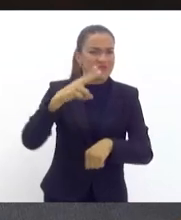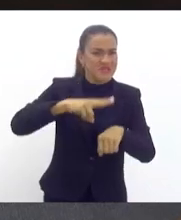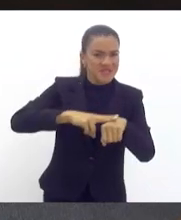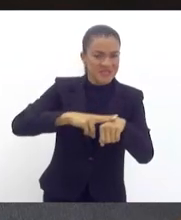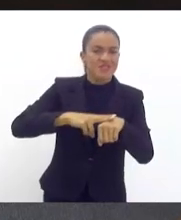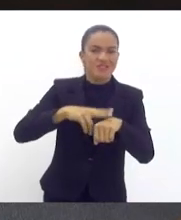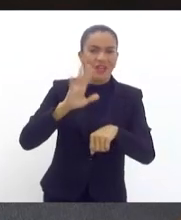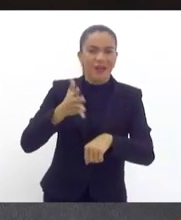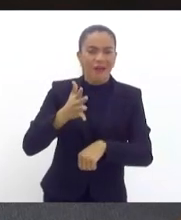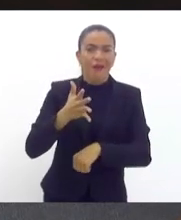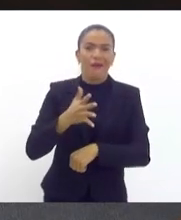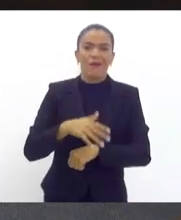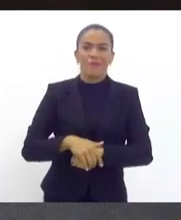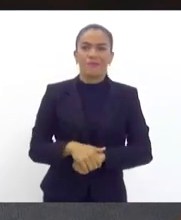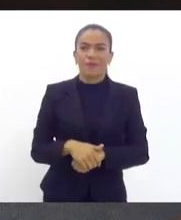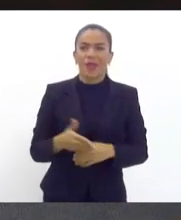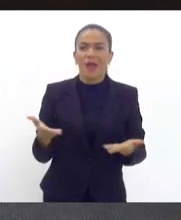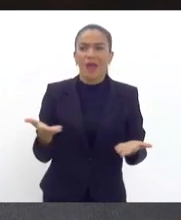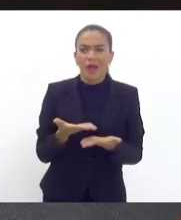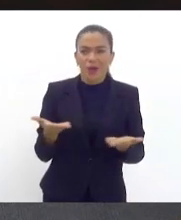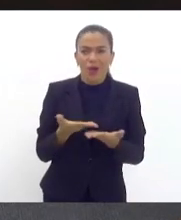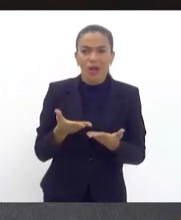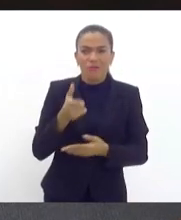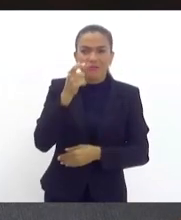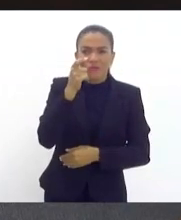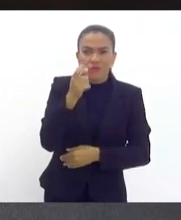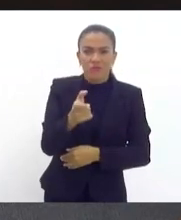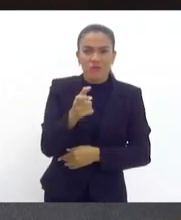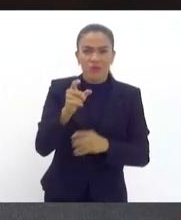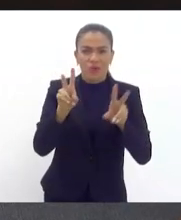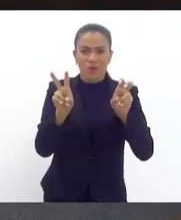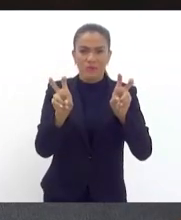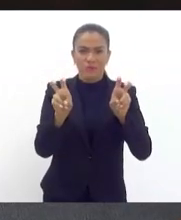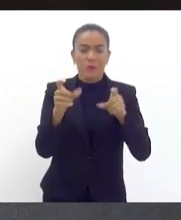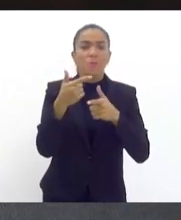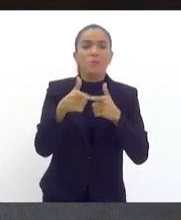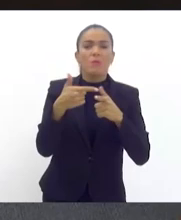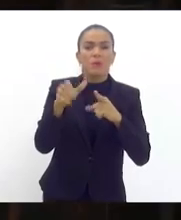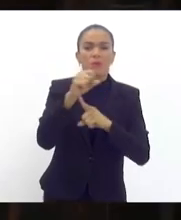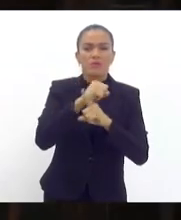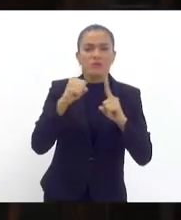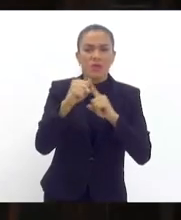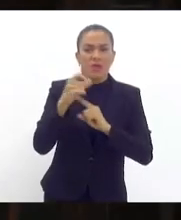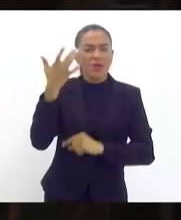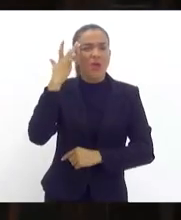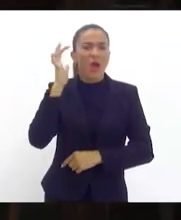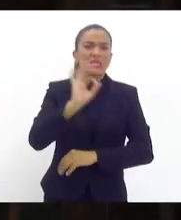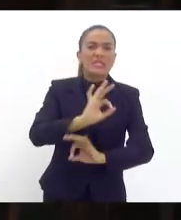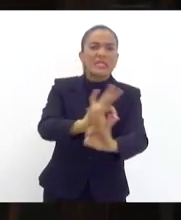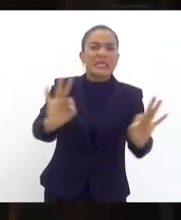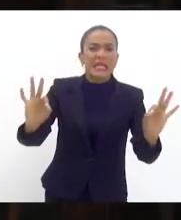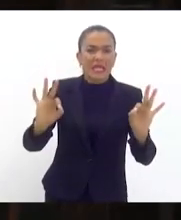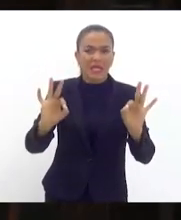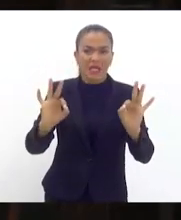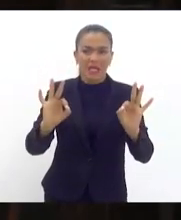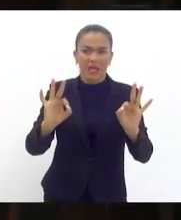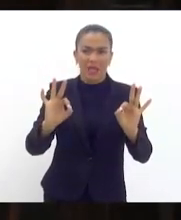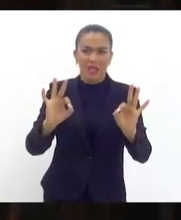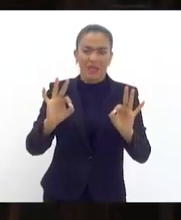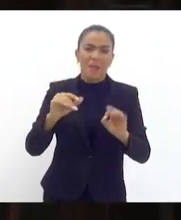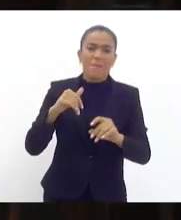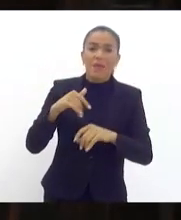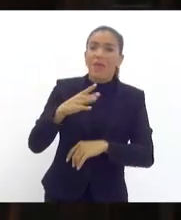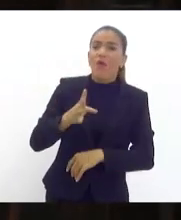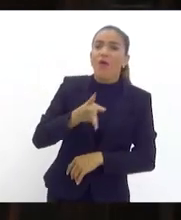na Expo 14 Bambu agora vamos falar do que interessa o problema social eu acho que ninguém aqui tem mais o social